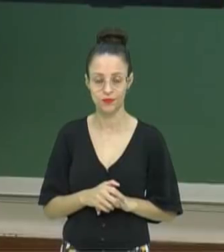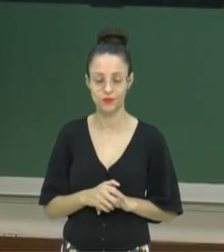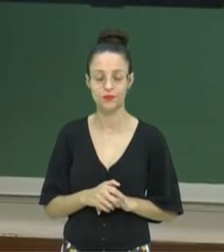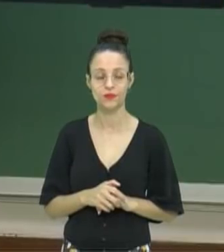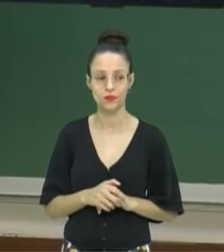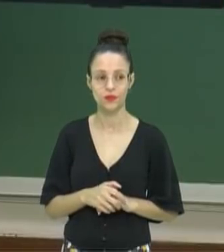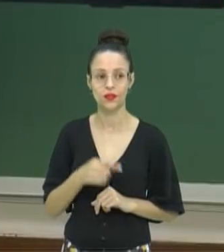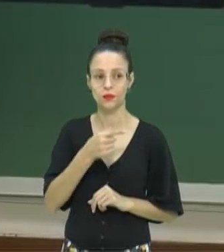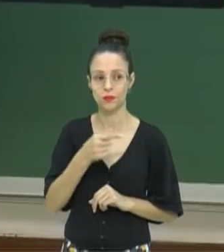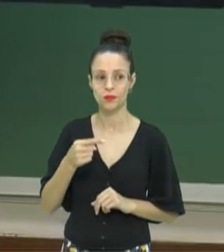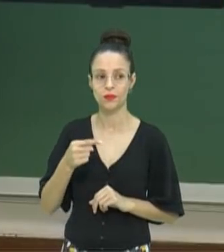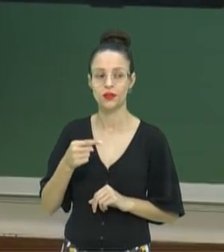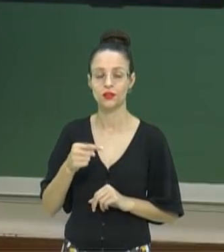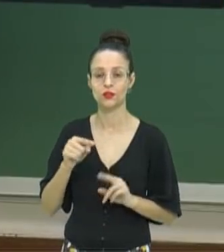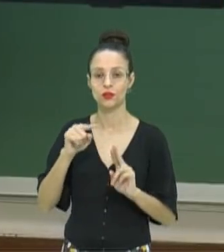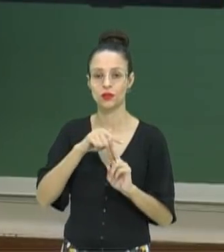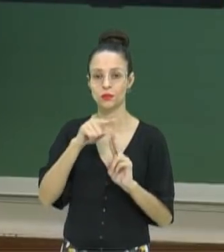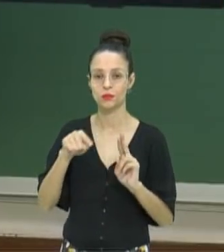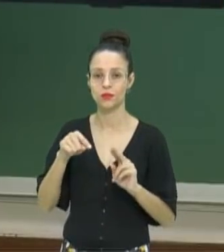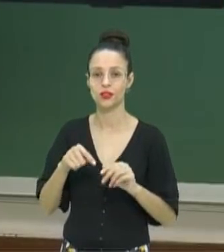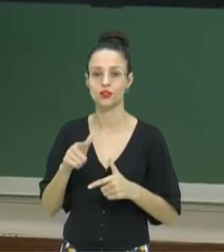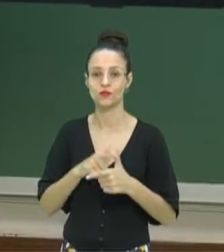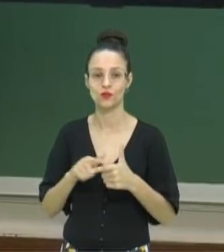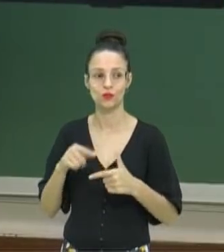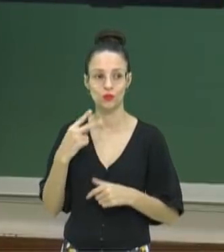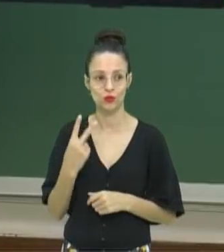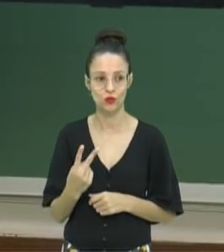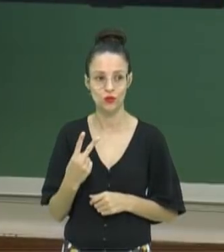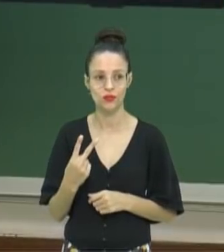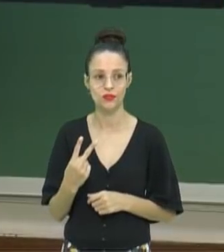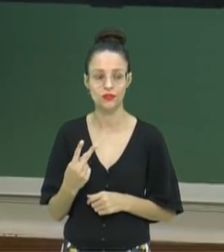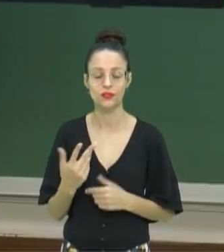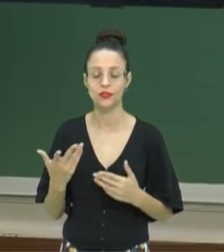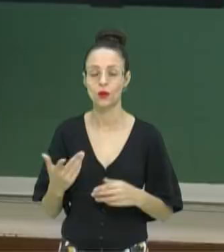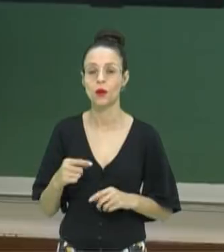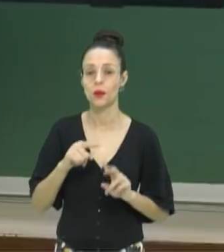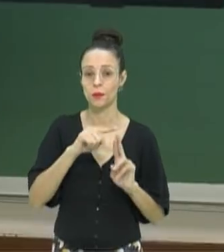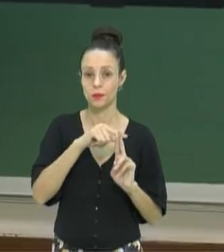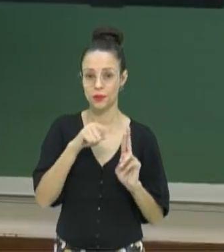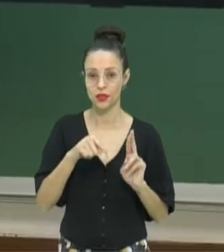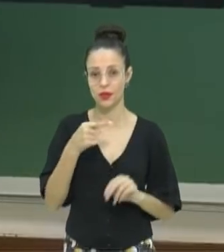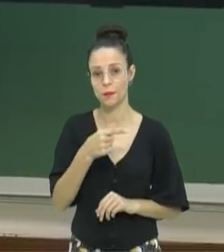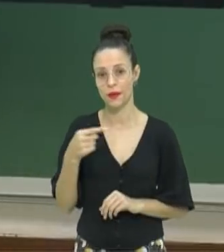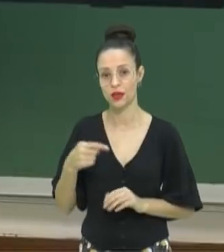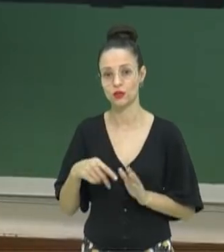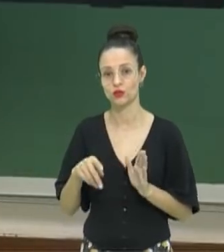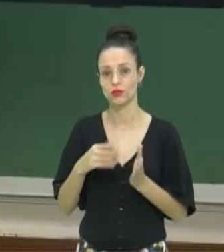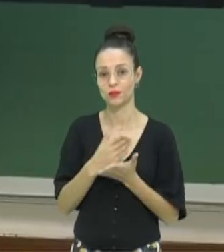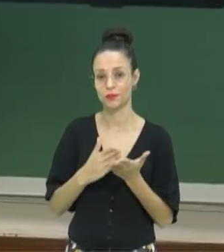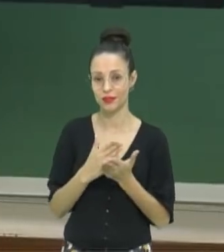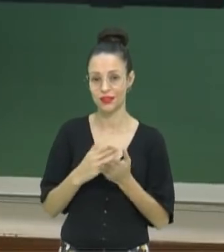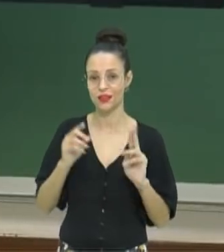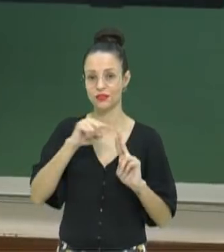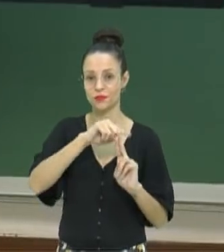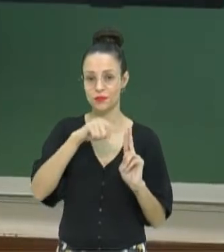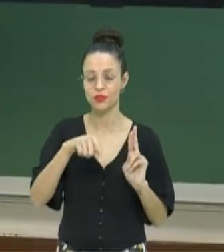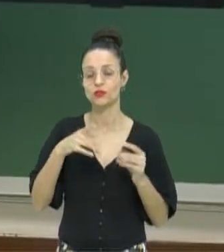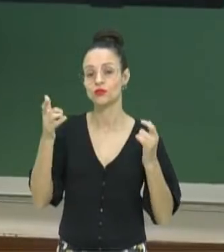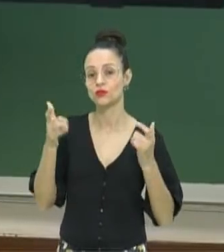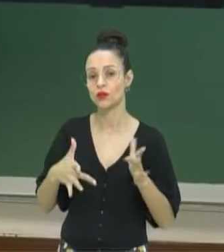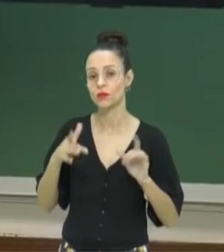para o primeiro, menos esse π sobre 2. Então, se eu tenho π menos metade de um π, o que